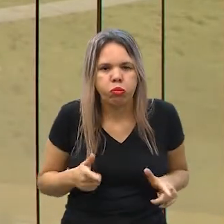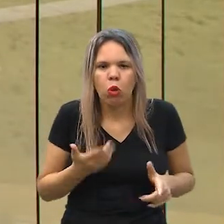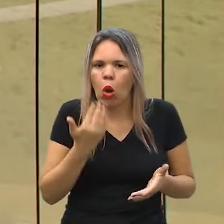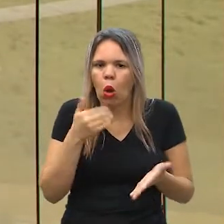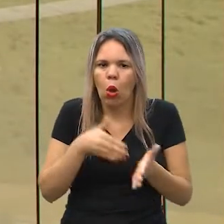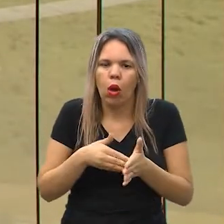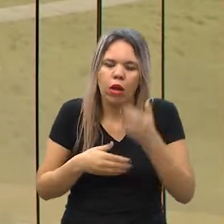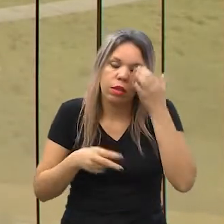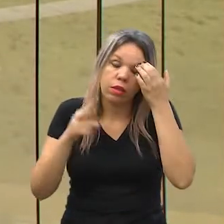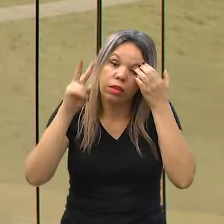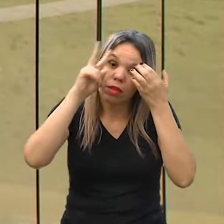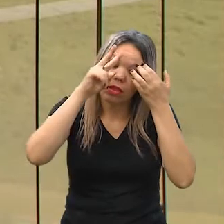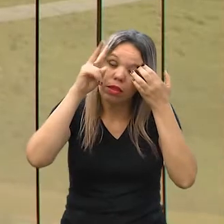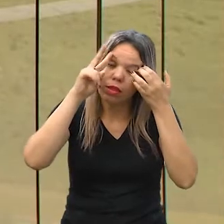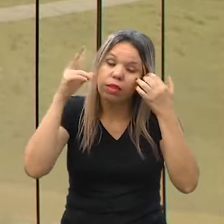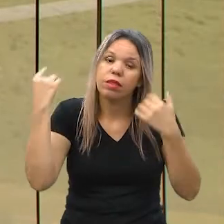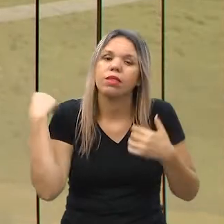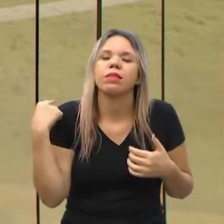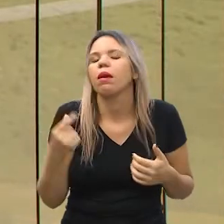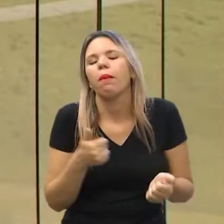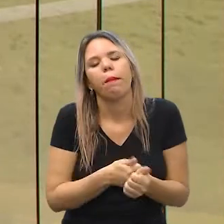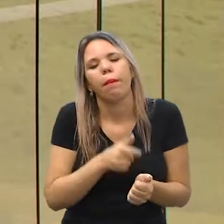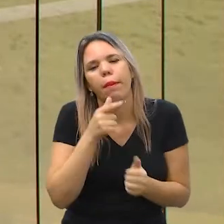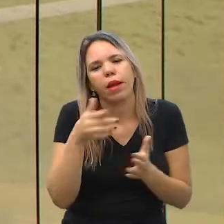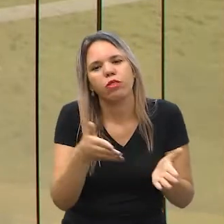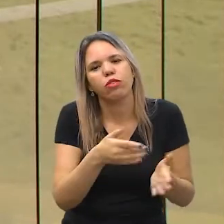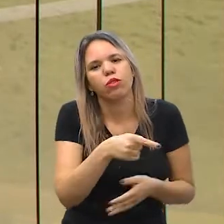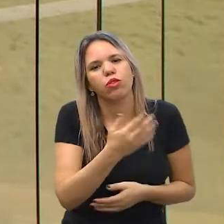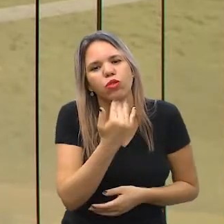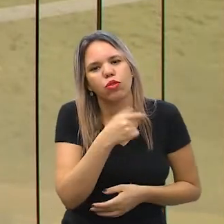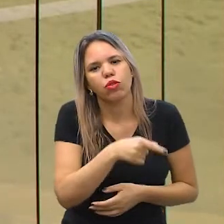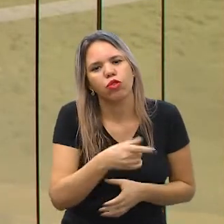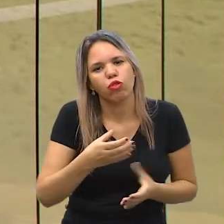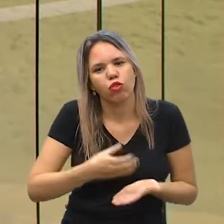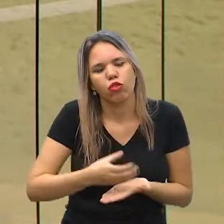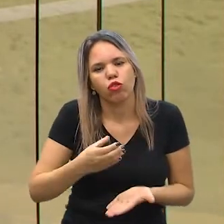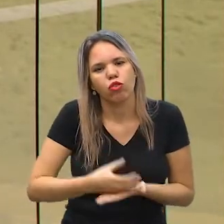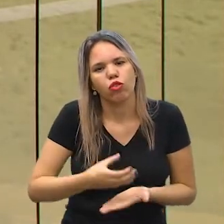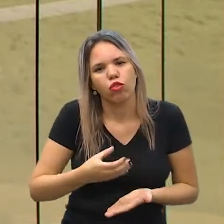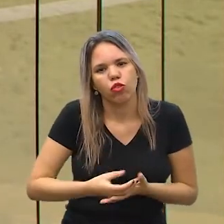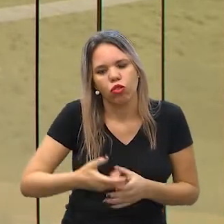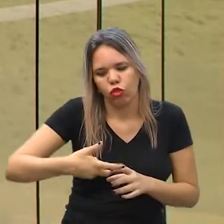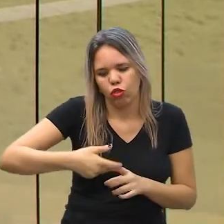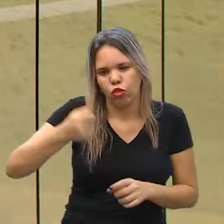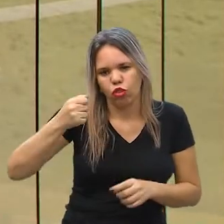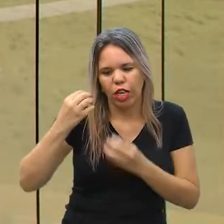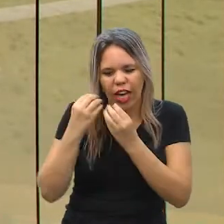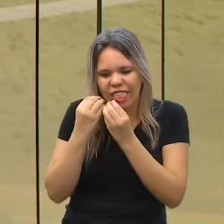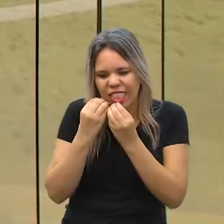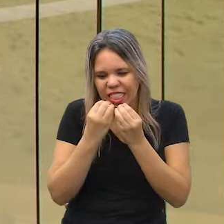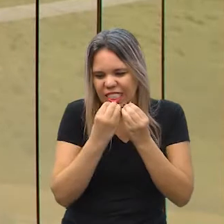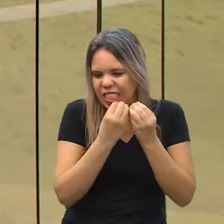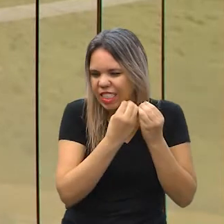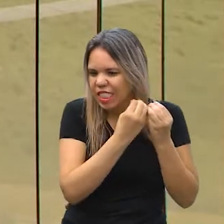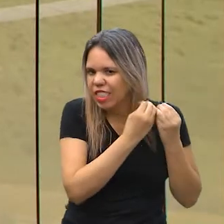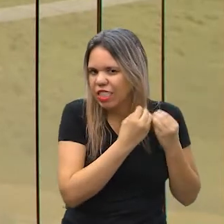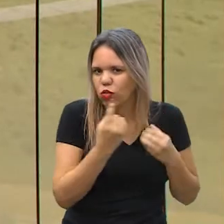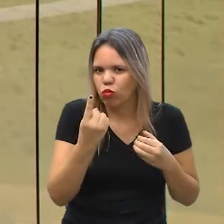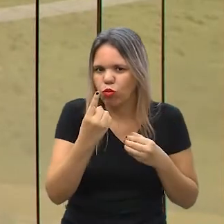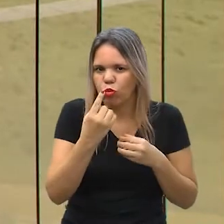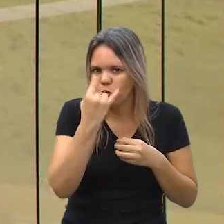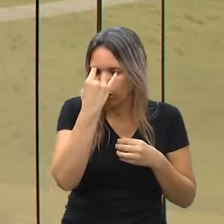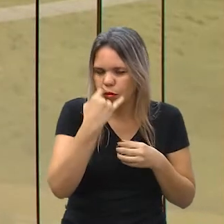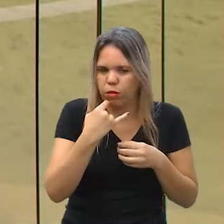última refeição, eu me lembro como se fosse hoje, na beira do rio, foi uma lata de milho que nós conseguimos salvar, não sei que jeito,